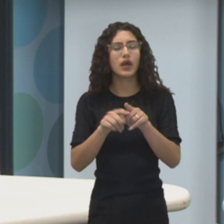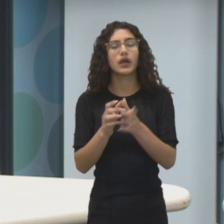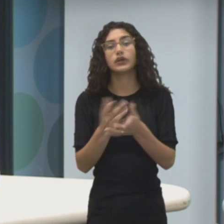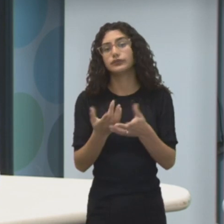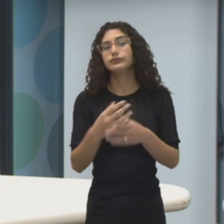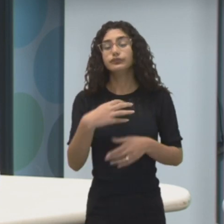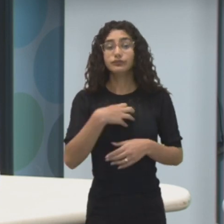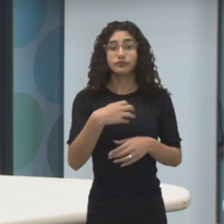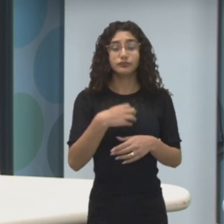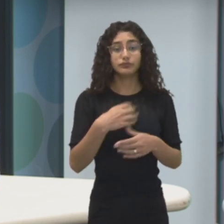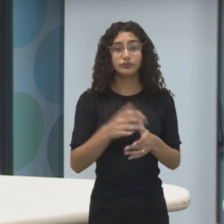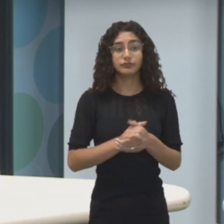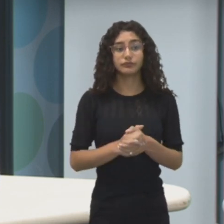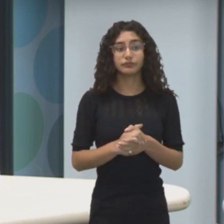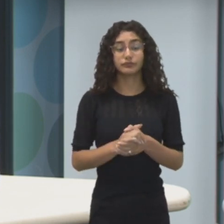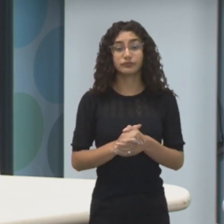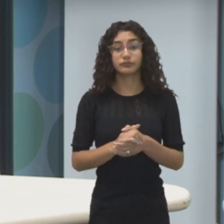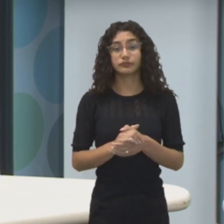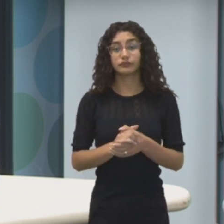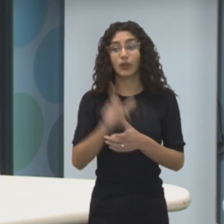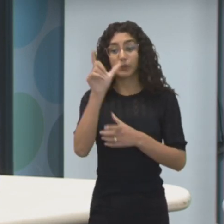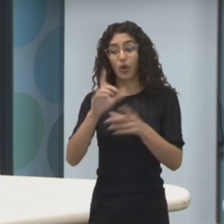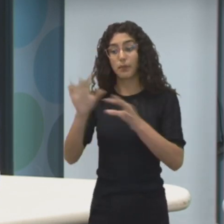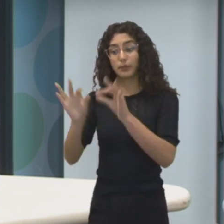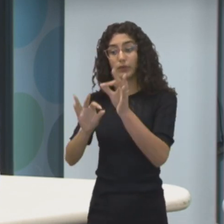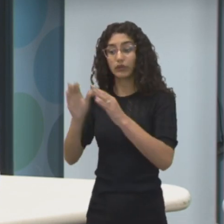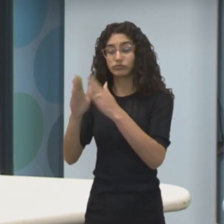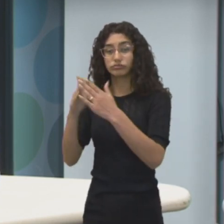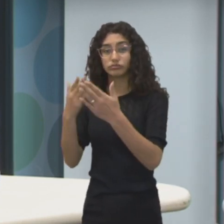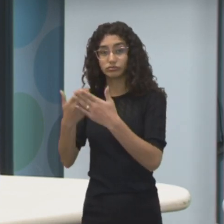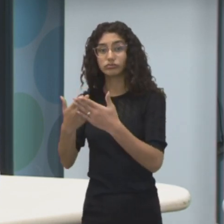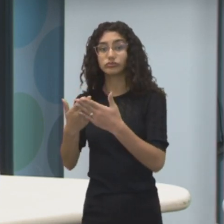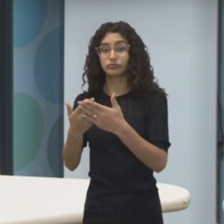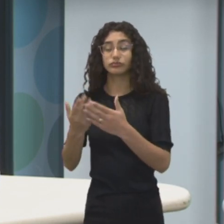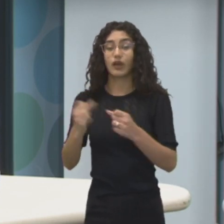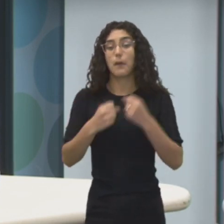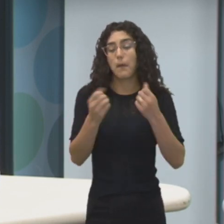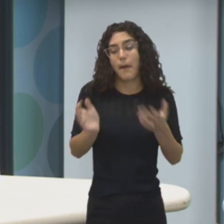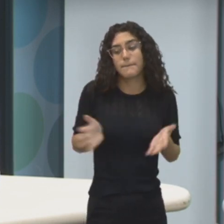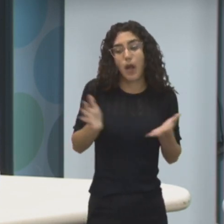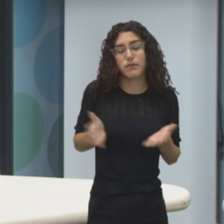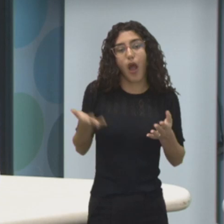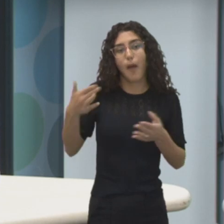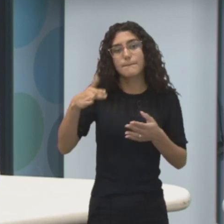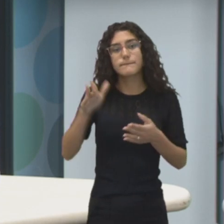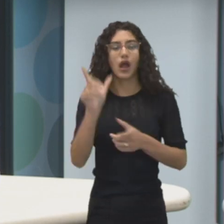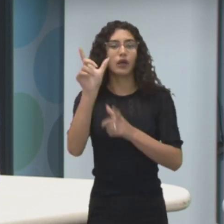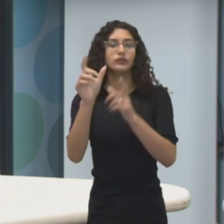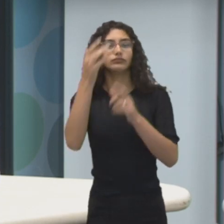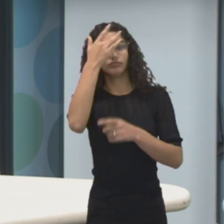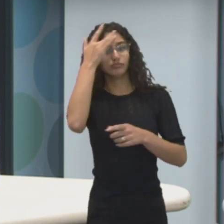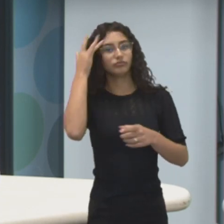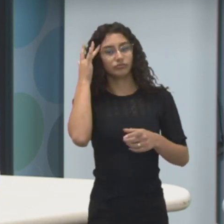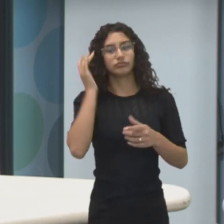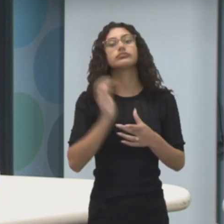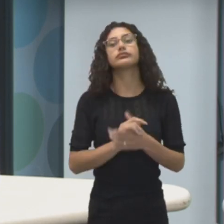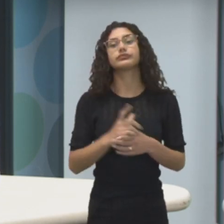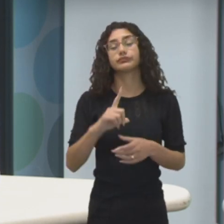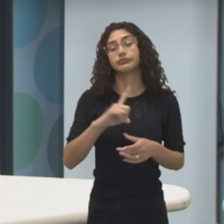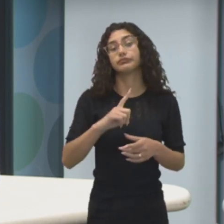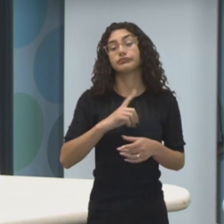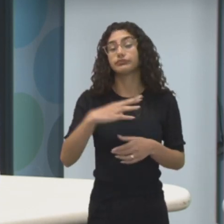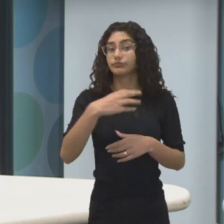caso foi a agente de organização escolar, então dá para engajar mais pessoas. A live tem esse